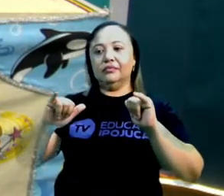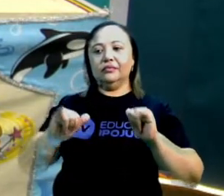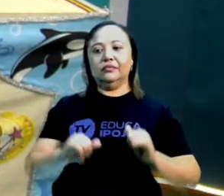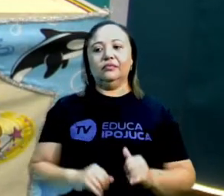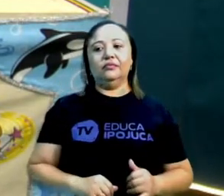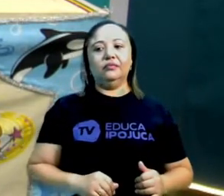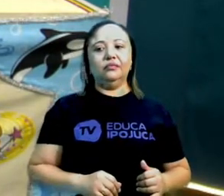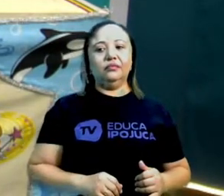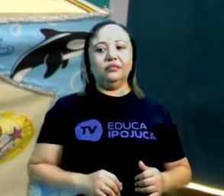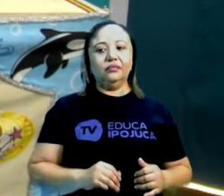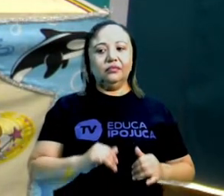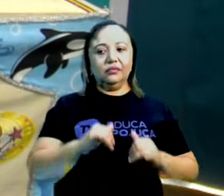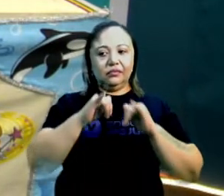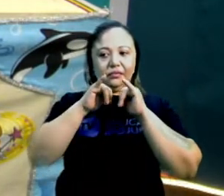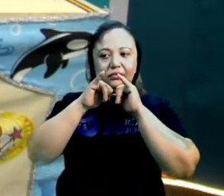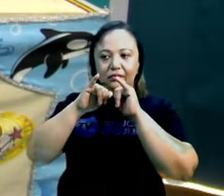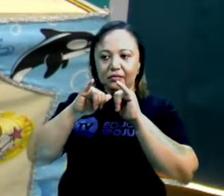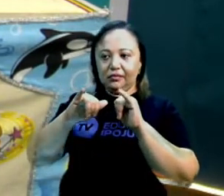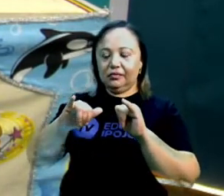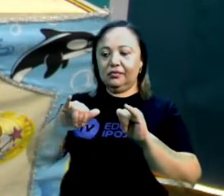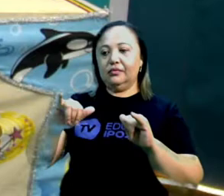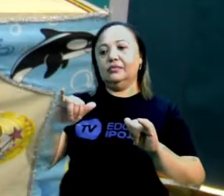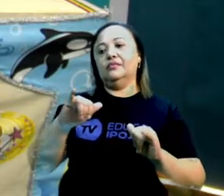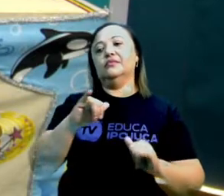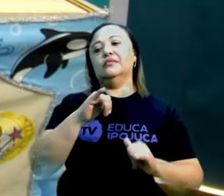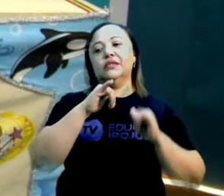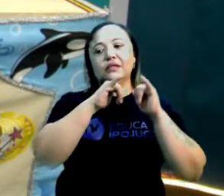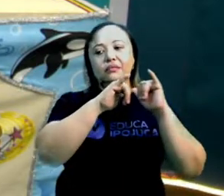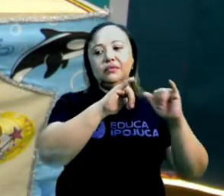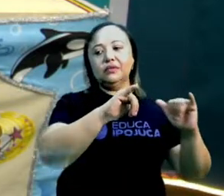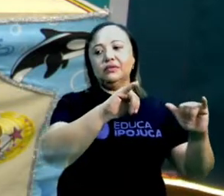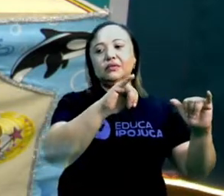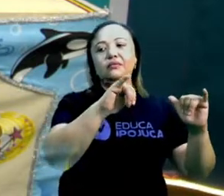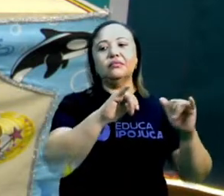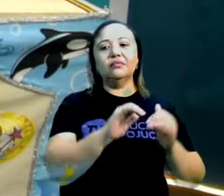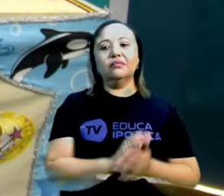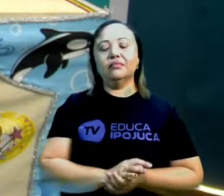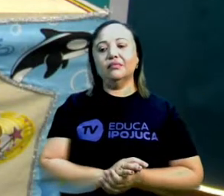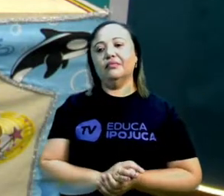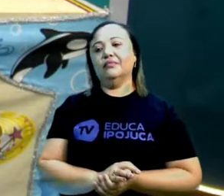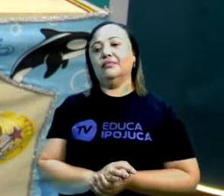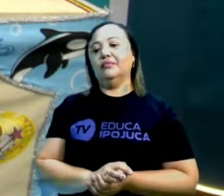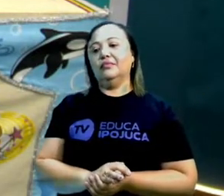de Deus. Saiu dizendo que Jesus era a salvação. Que não tinha outro